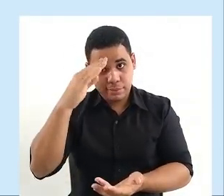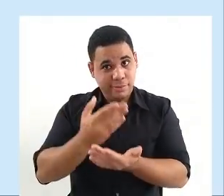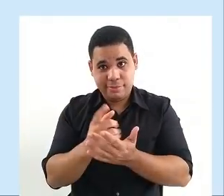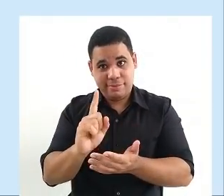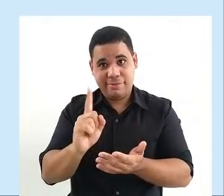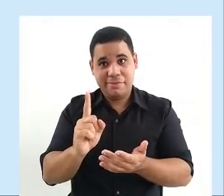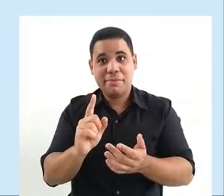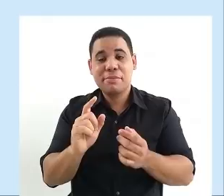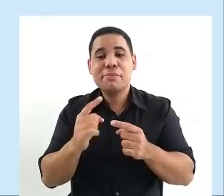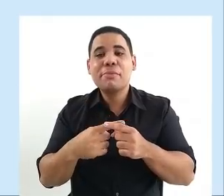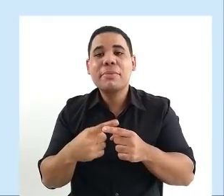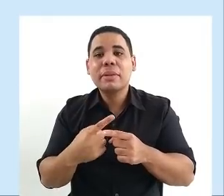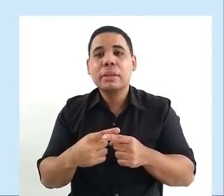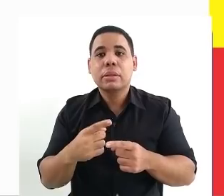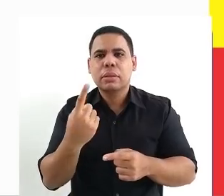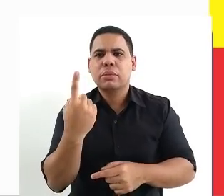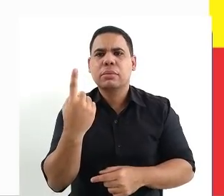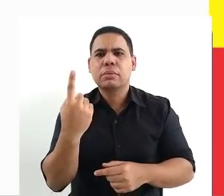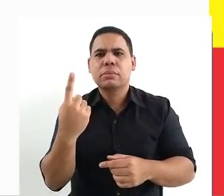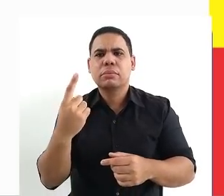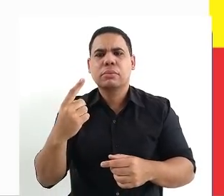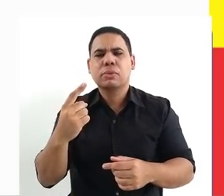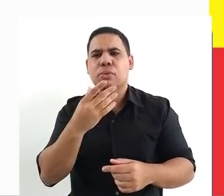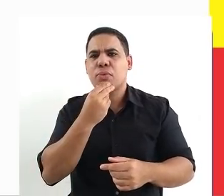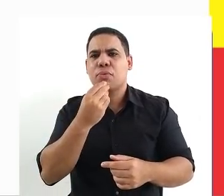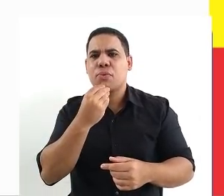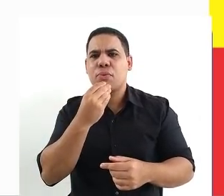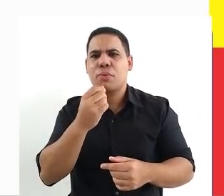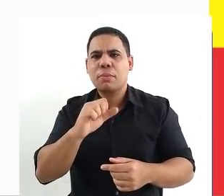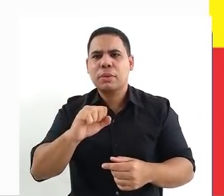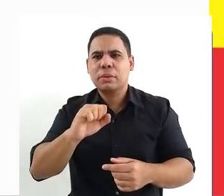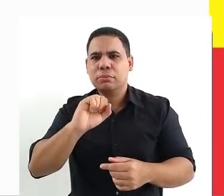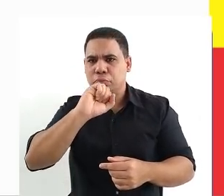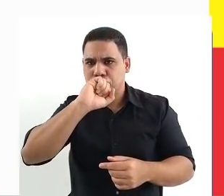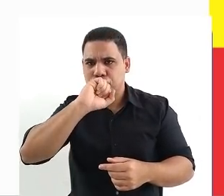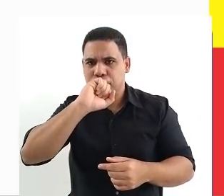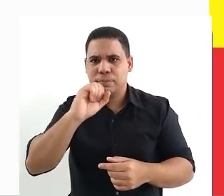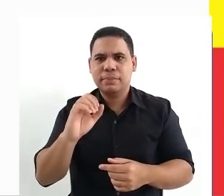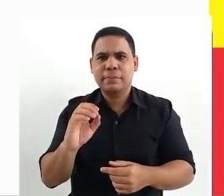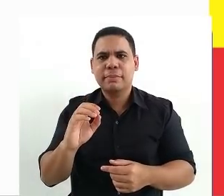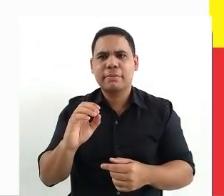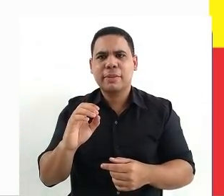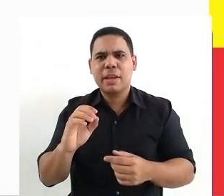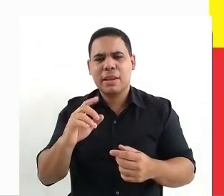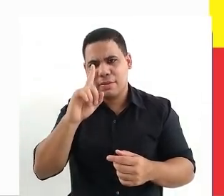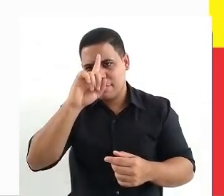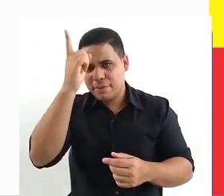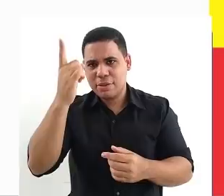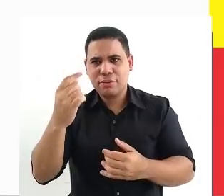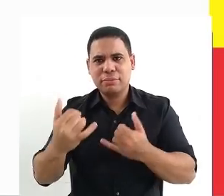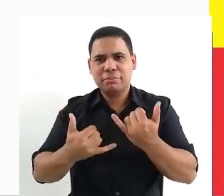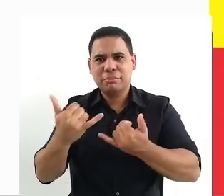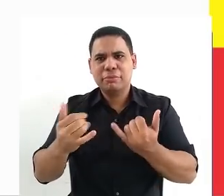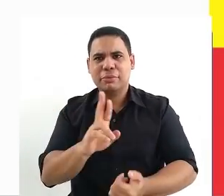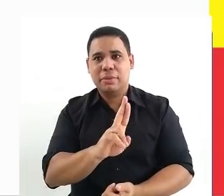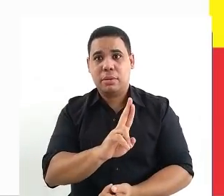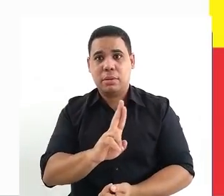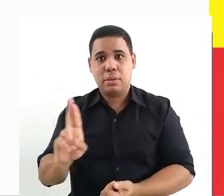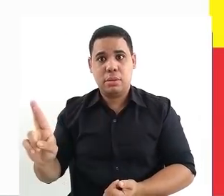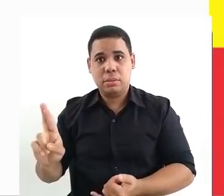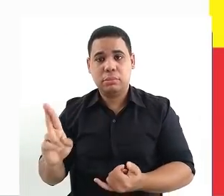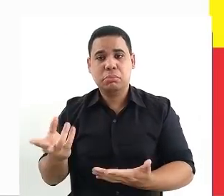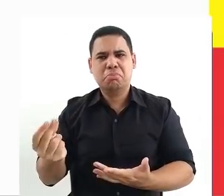em 950 depois de Cristo. Bota tempo nisso. Ele inventou esse jogo para que